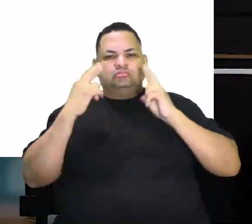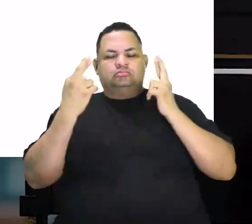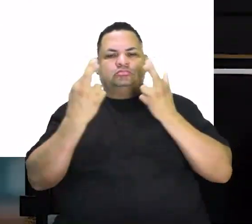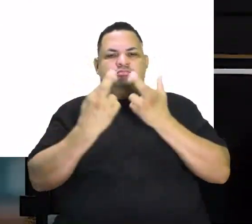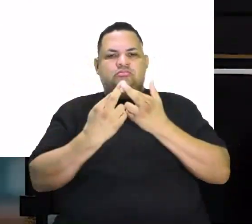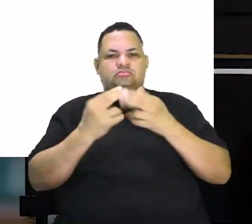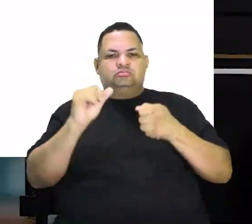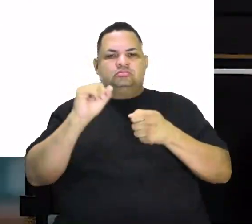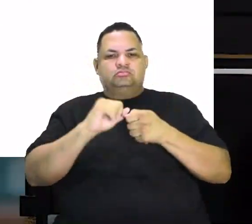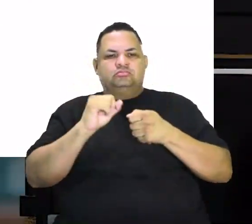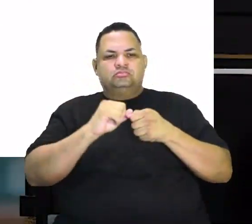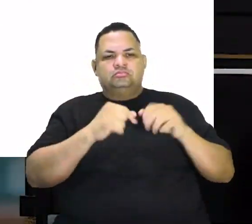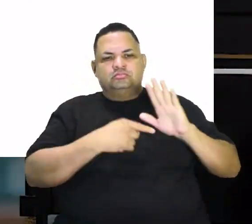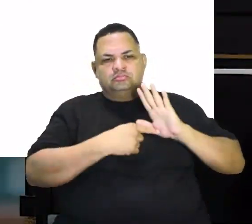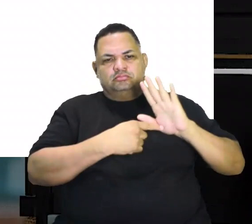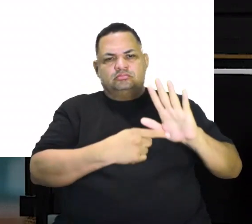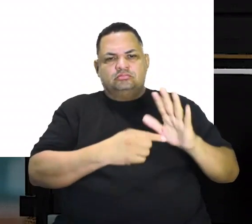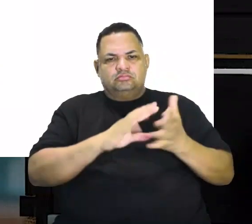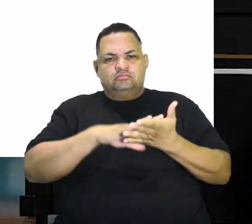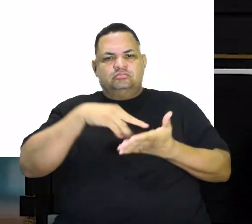se reúnem para fazer